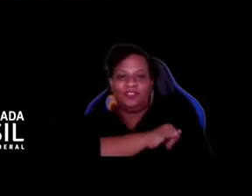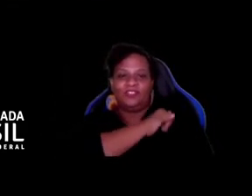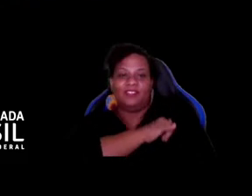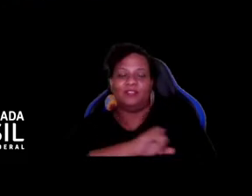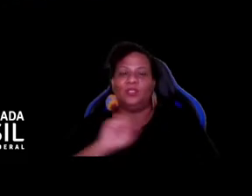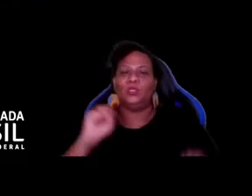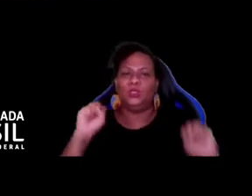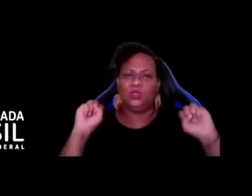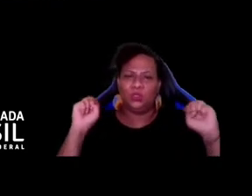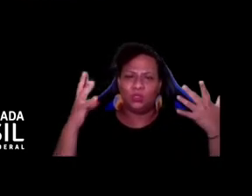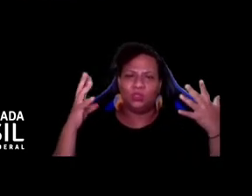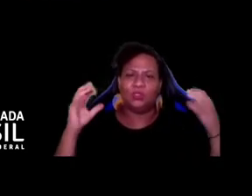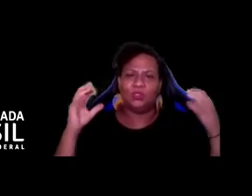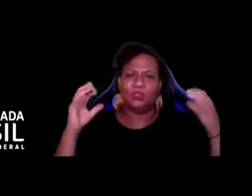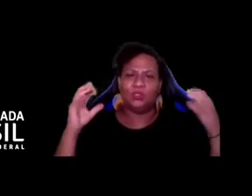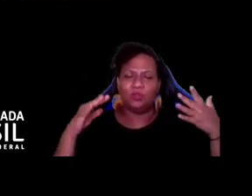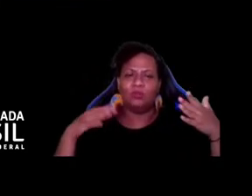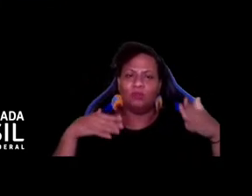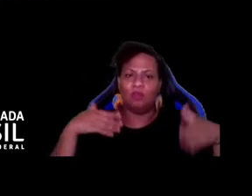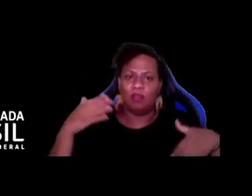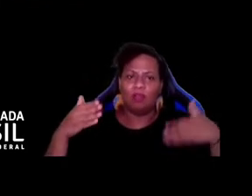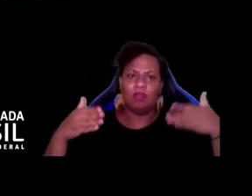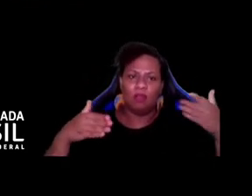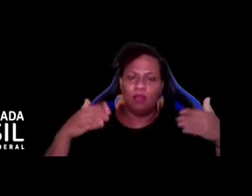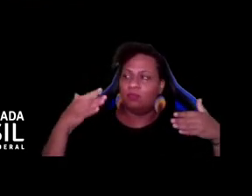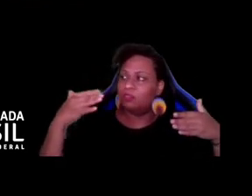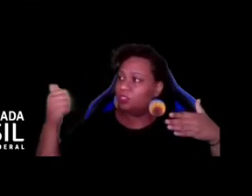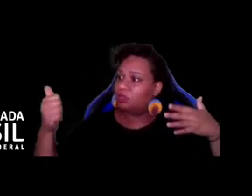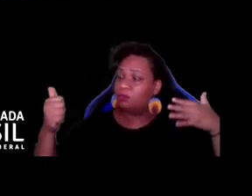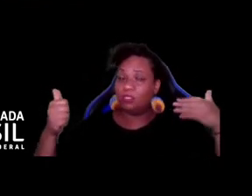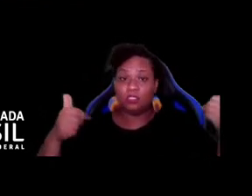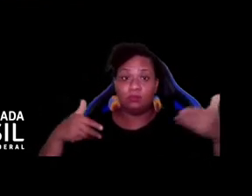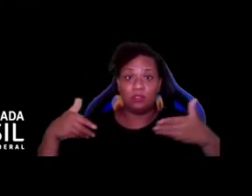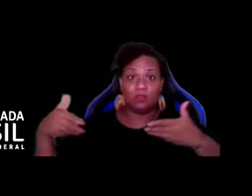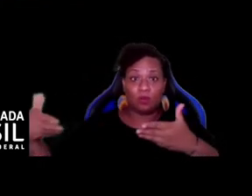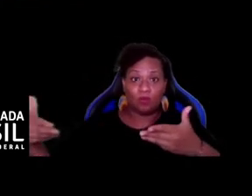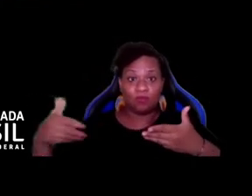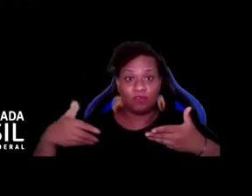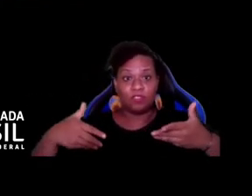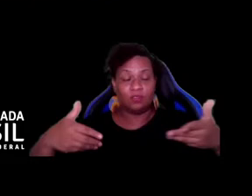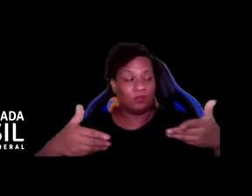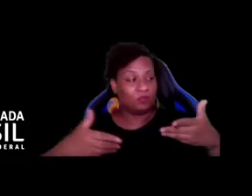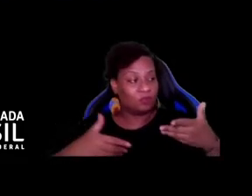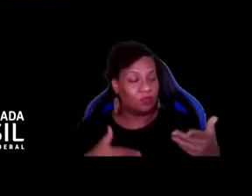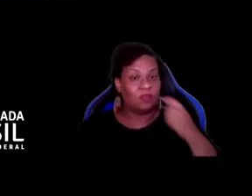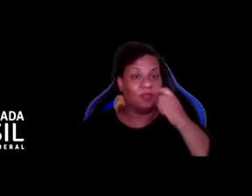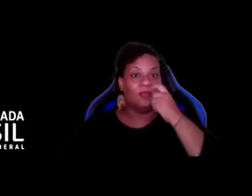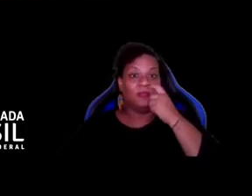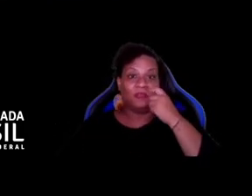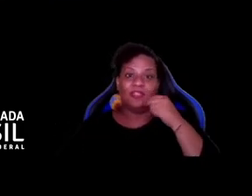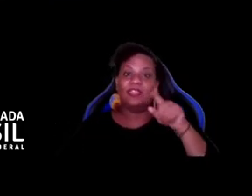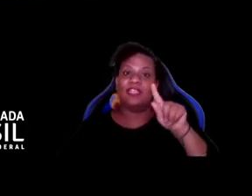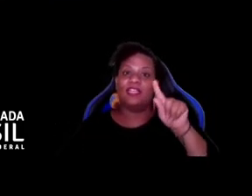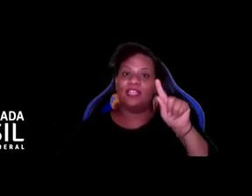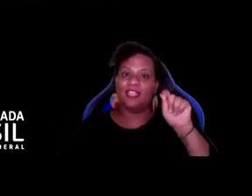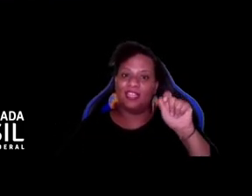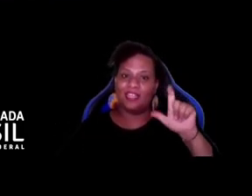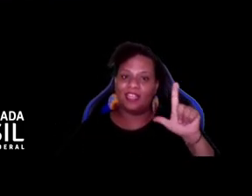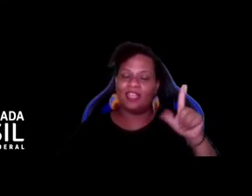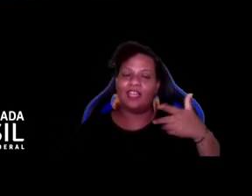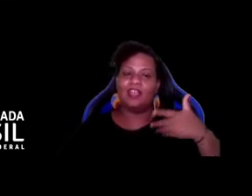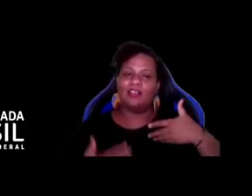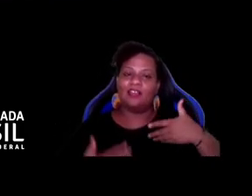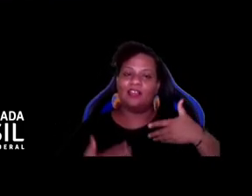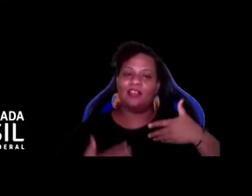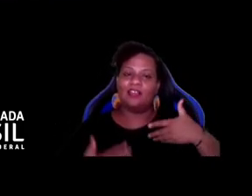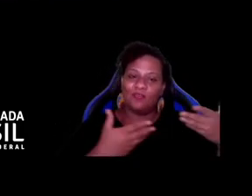e nessa foram surgindo outros convites. A Gal acabou me convidando também para entrar para